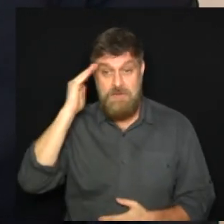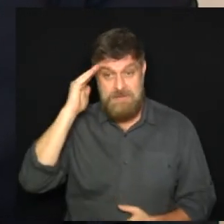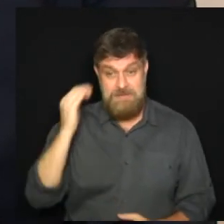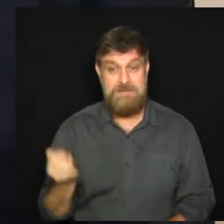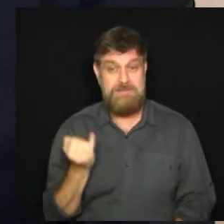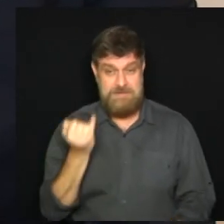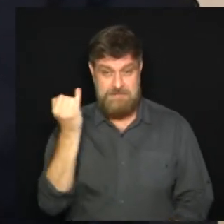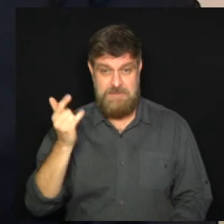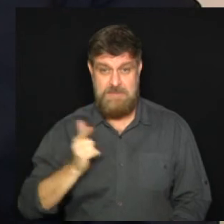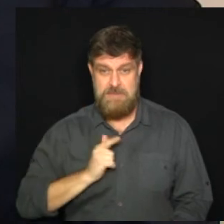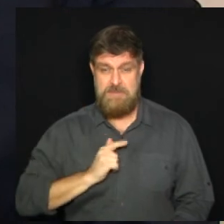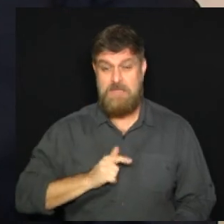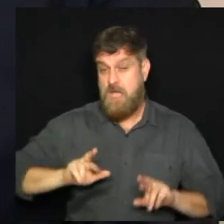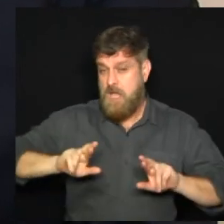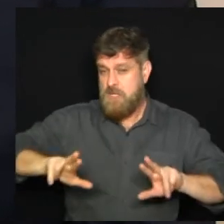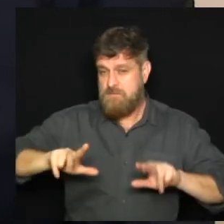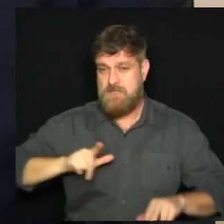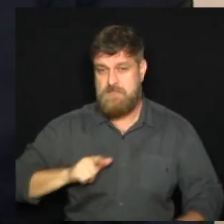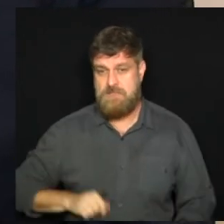crédito.